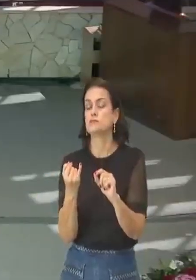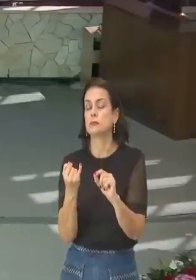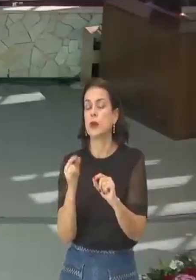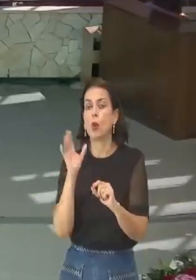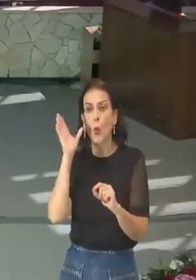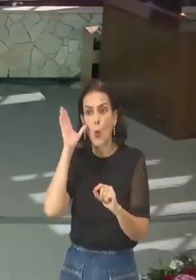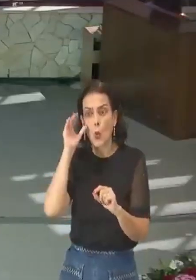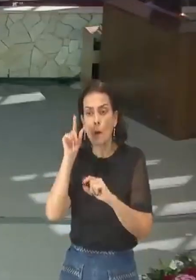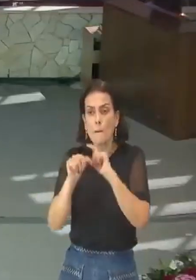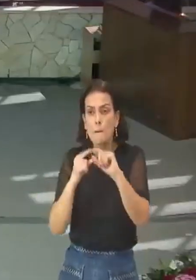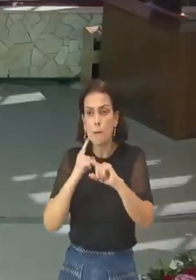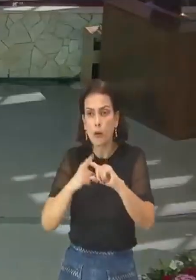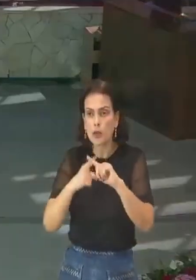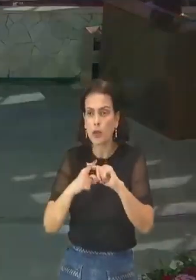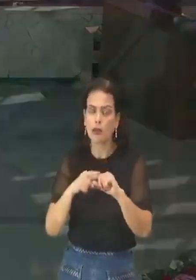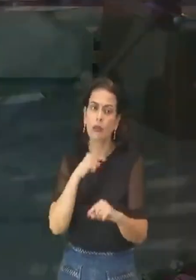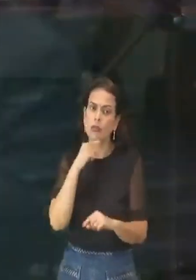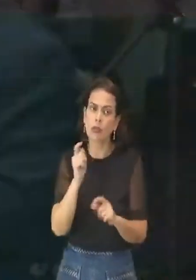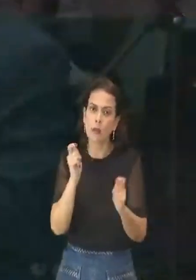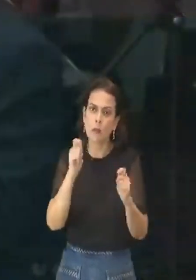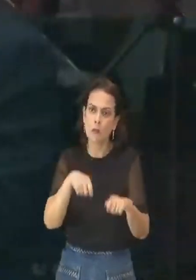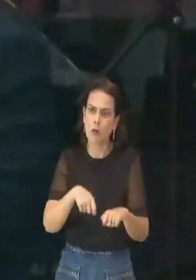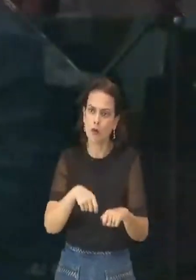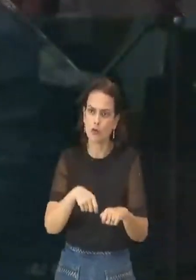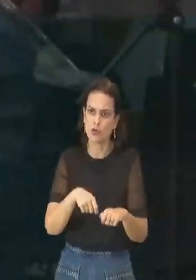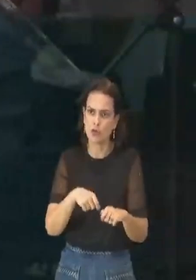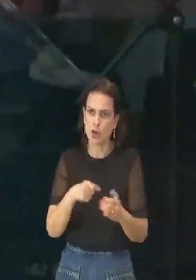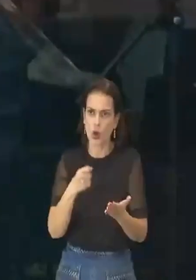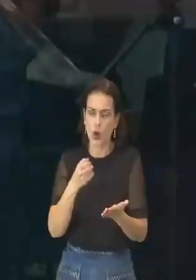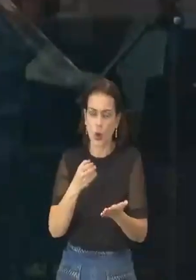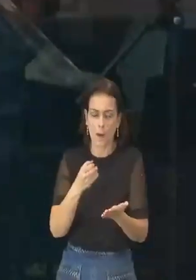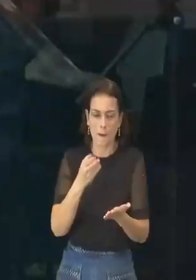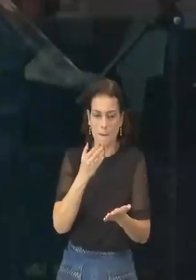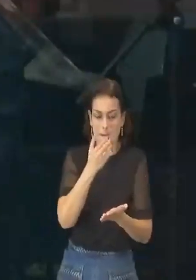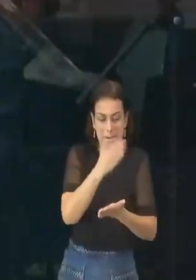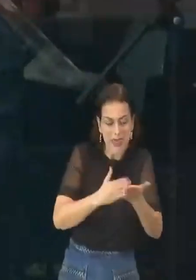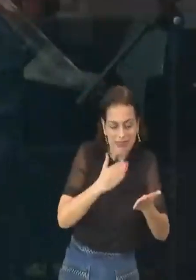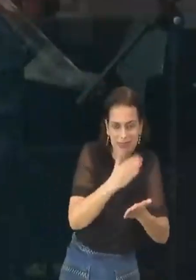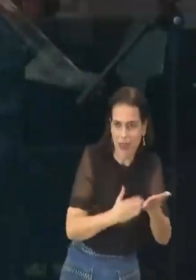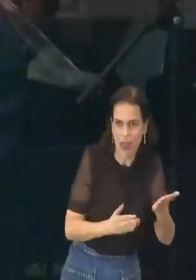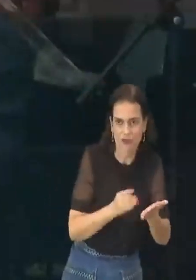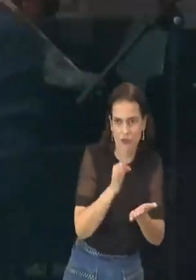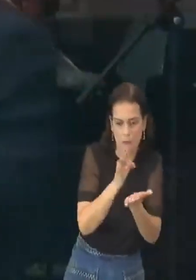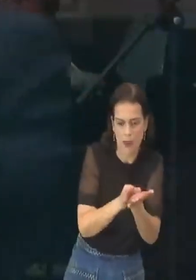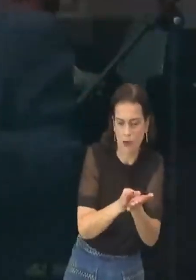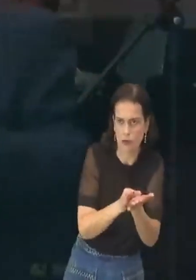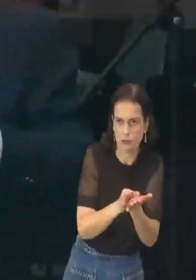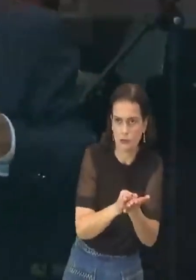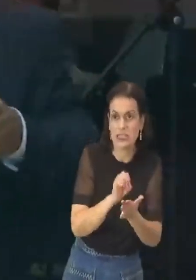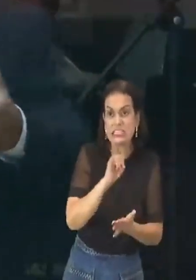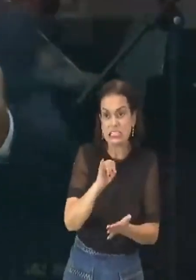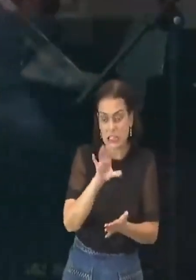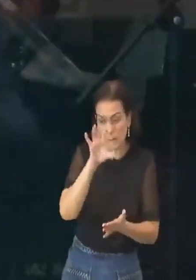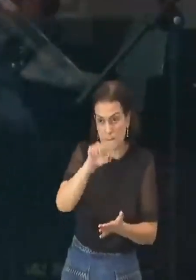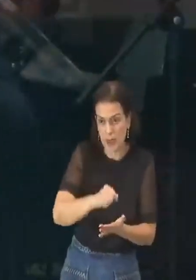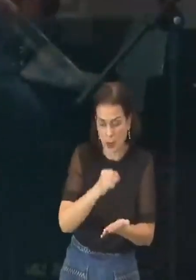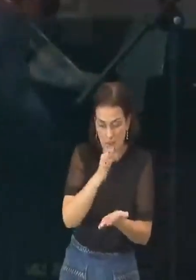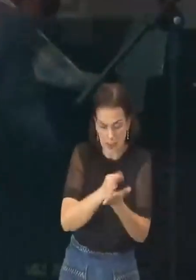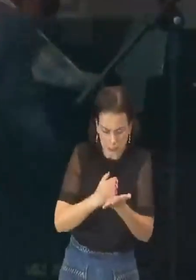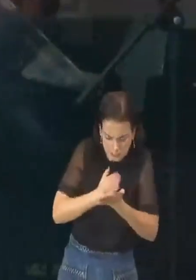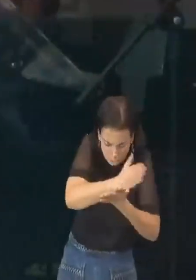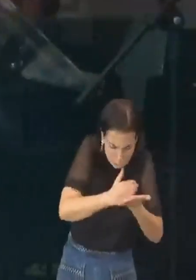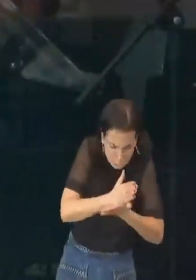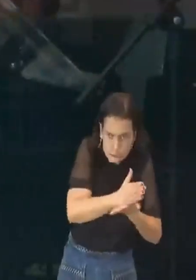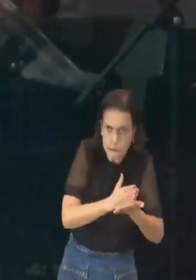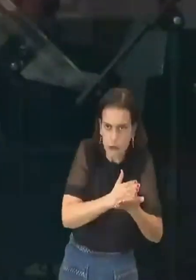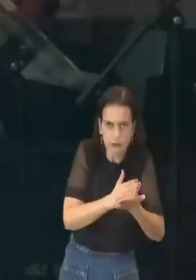interessante, porque ninguém pode ter metade dessa pérola. Se você pega uma pérola e tenta